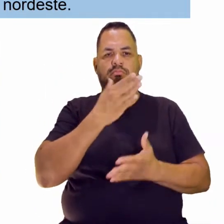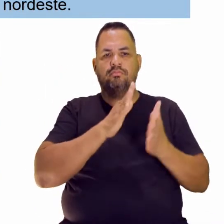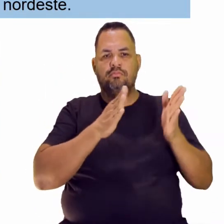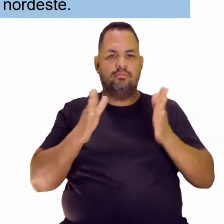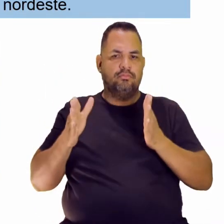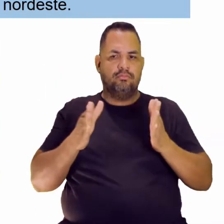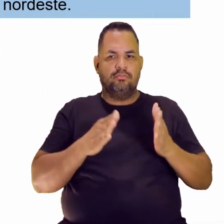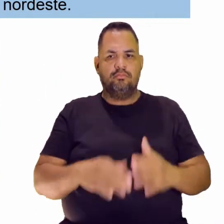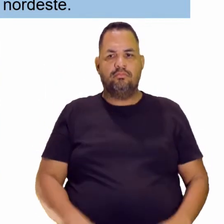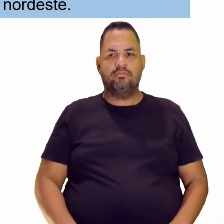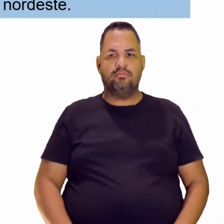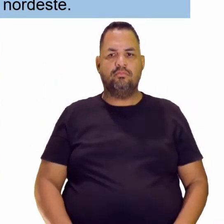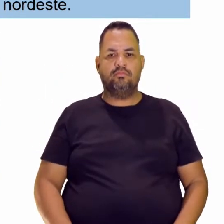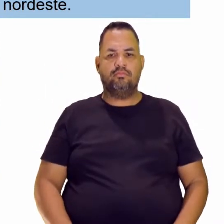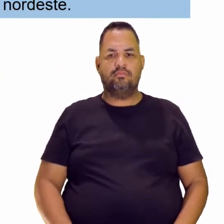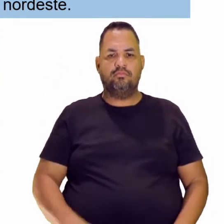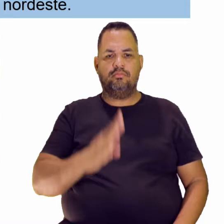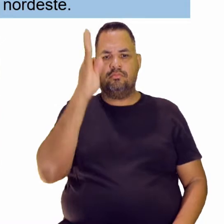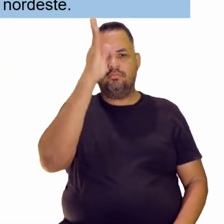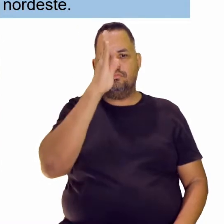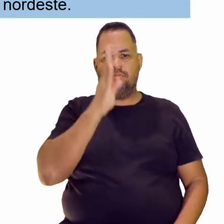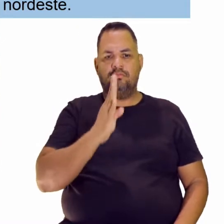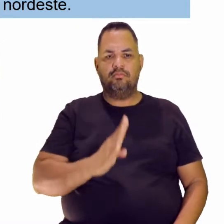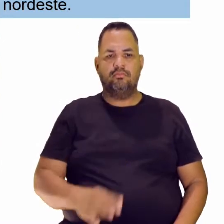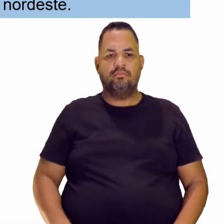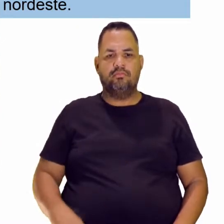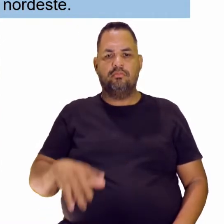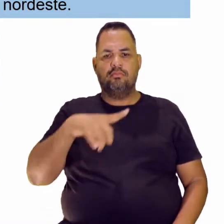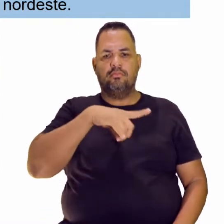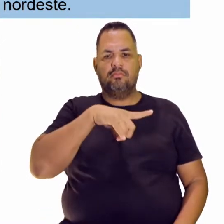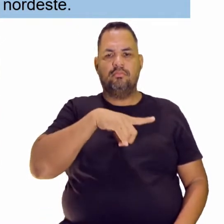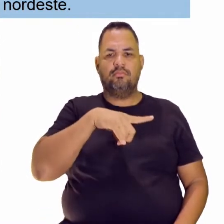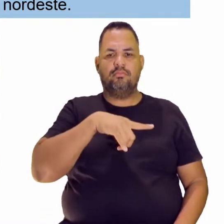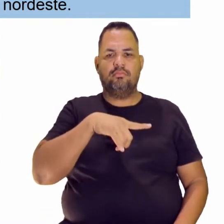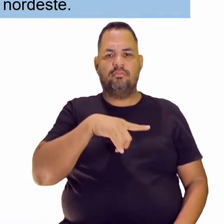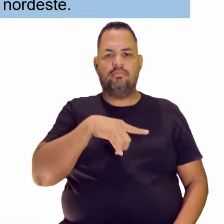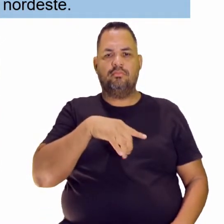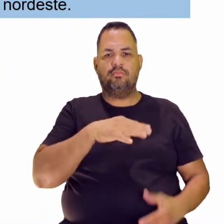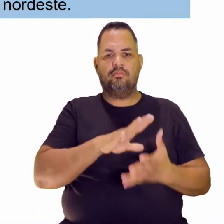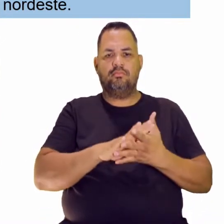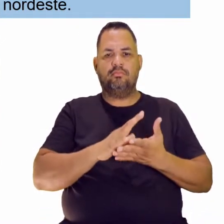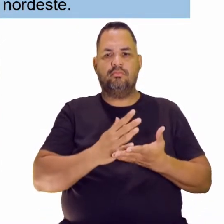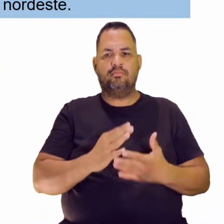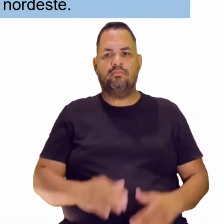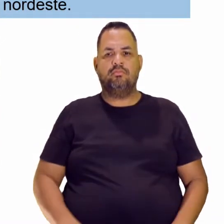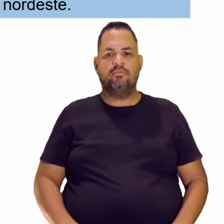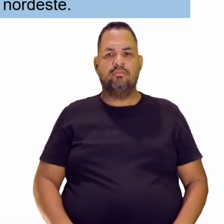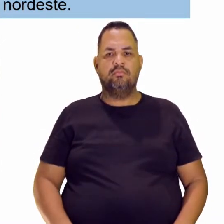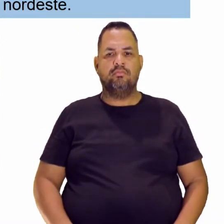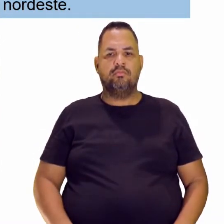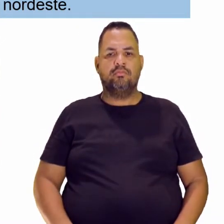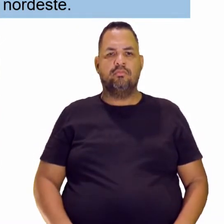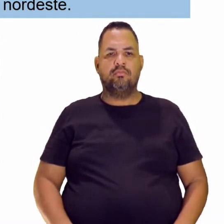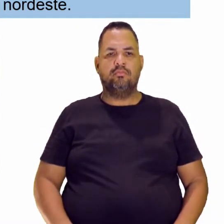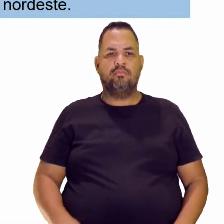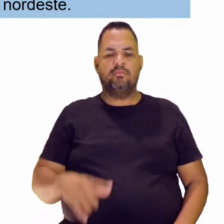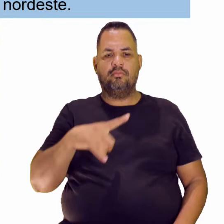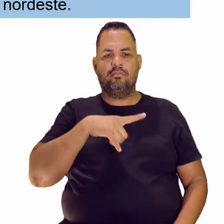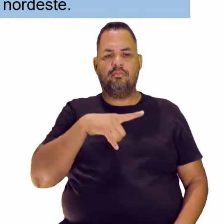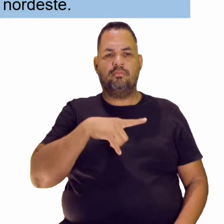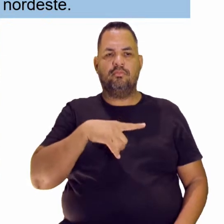que o Brasil teve uma certa invasão holandesa, né? Então,